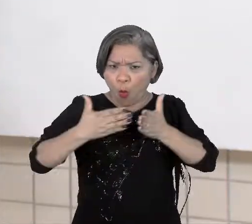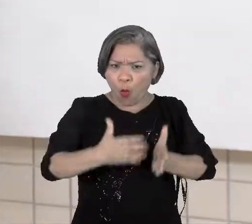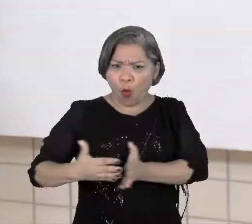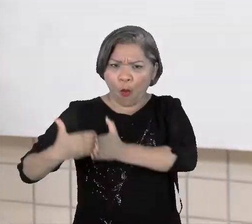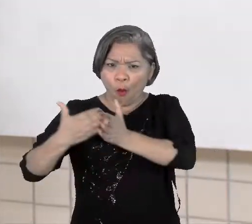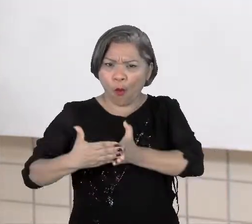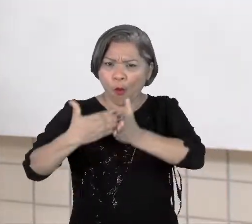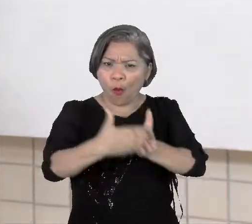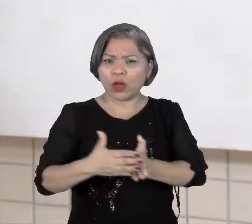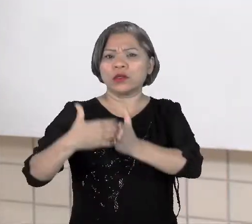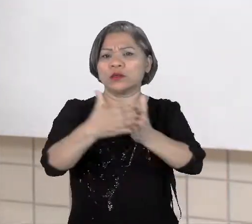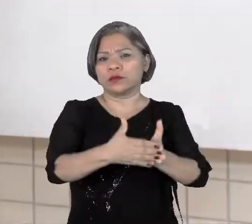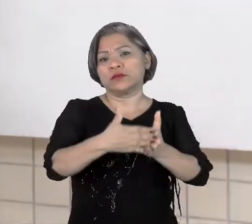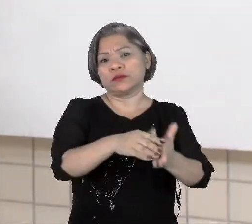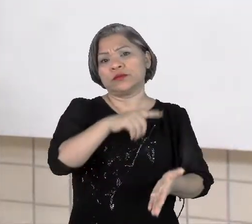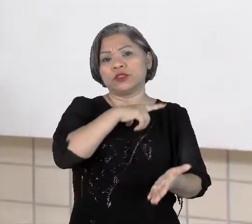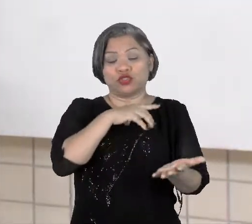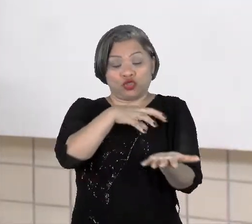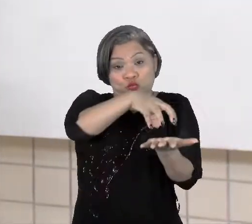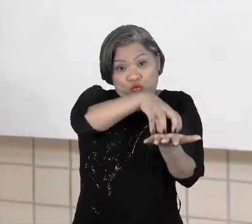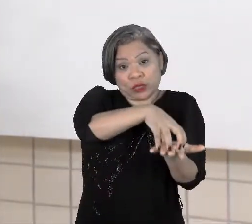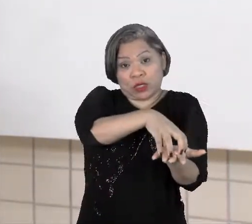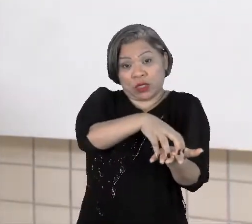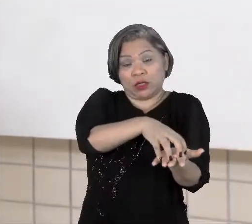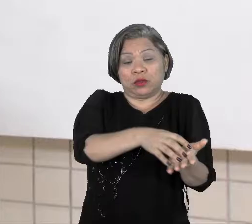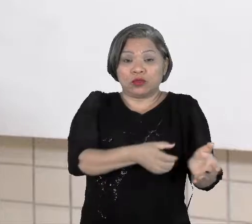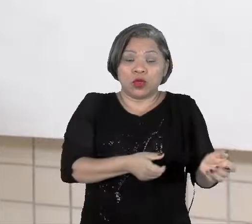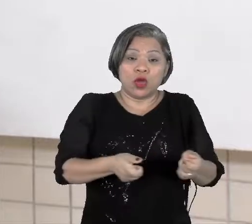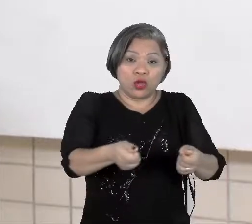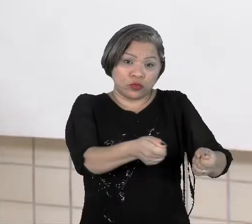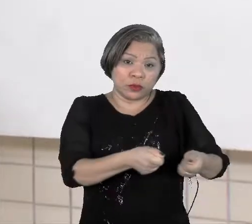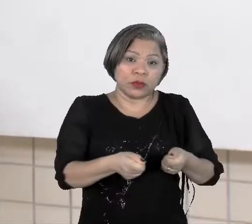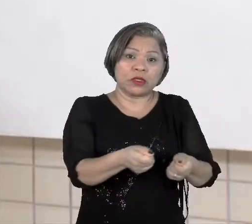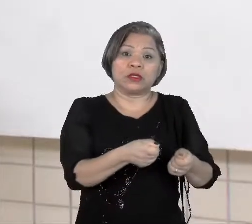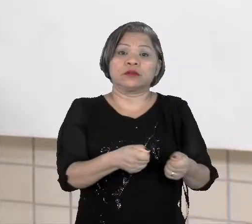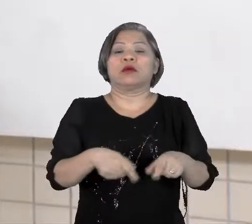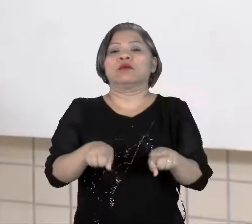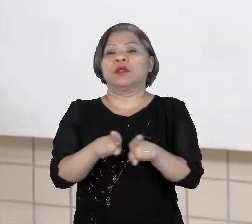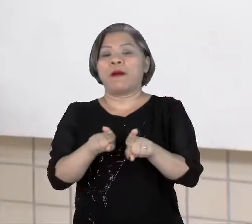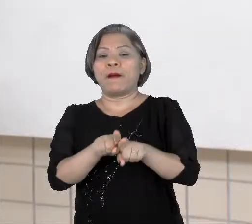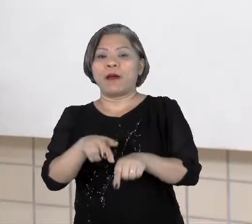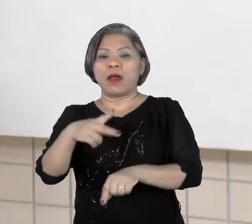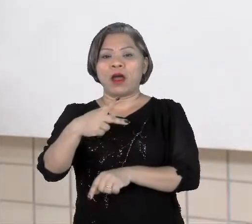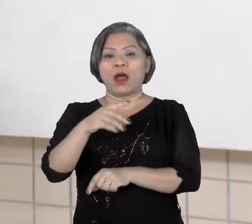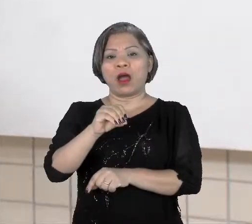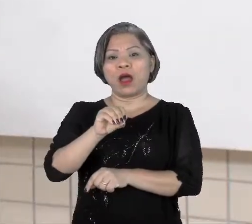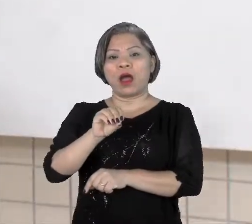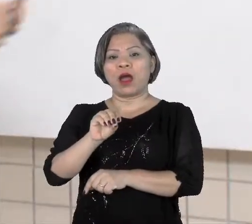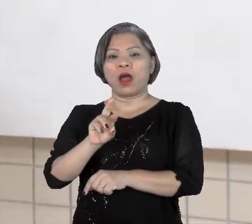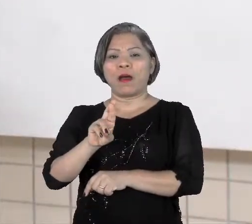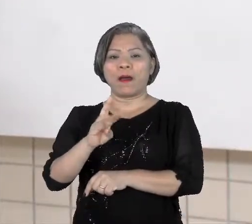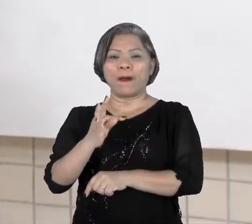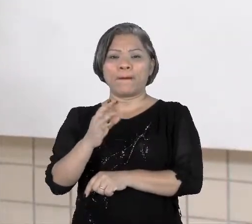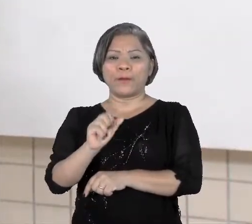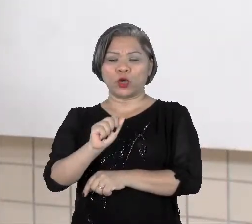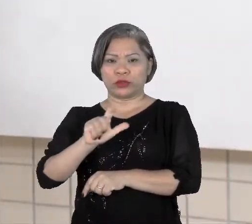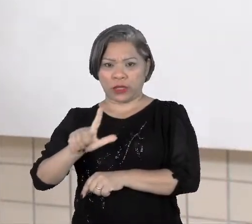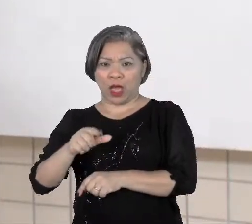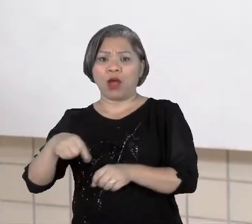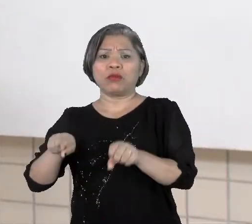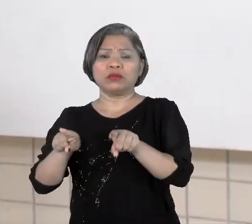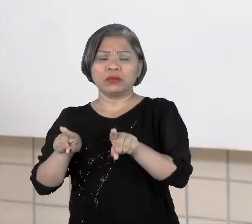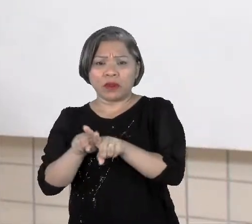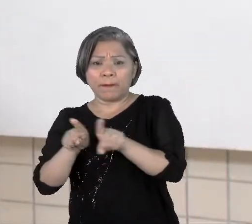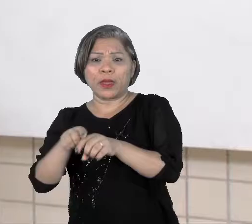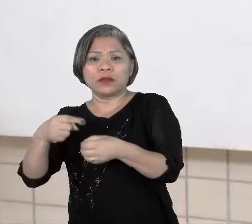de mineração, que era o Pontal, certo? E Monte do Carmo. Bom, nós podemos dar destaque sobre o